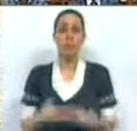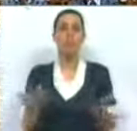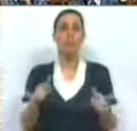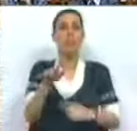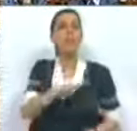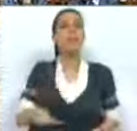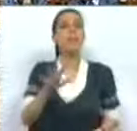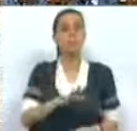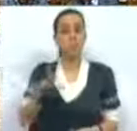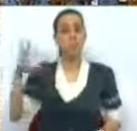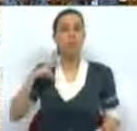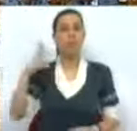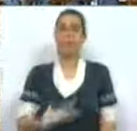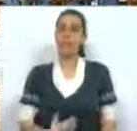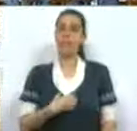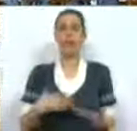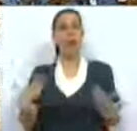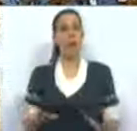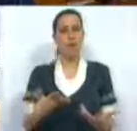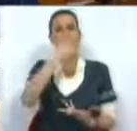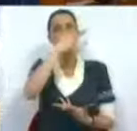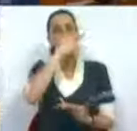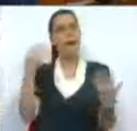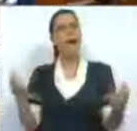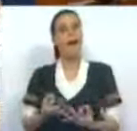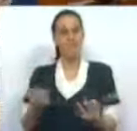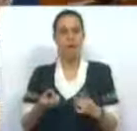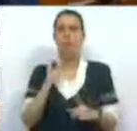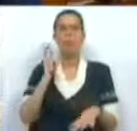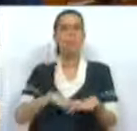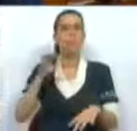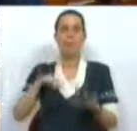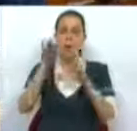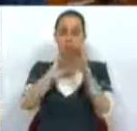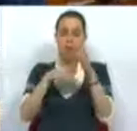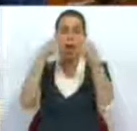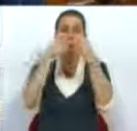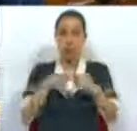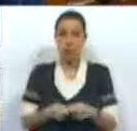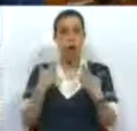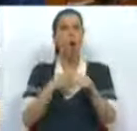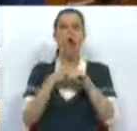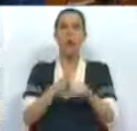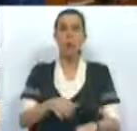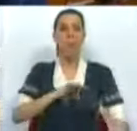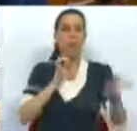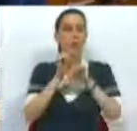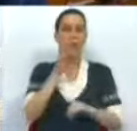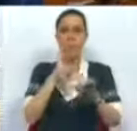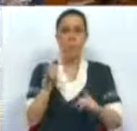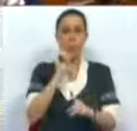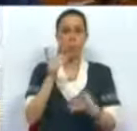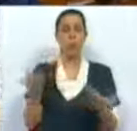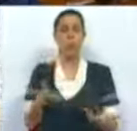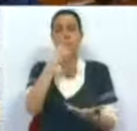A situação que Portugal enfrenta é dramática, não por causa do programa de ajustamento que estamos a cumprir, senhores deputados.